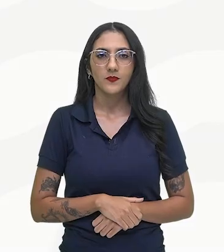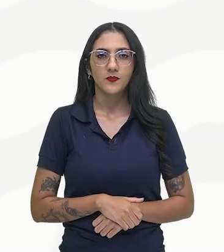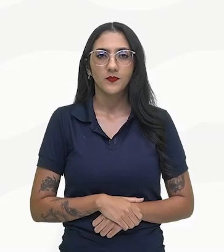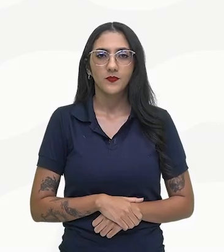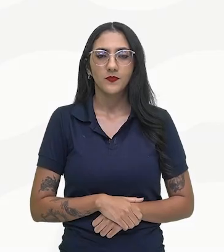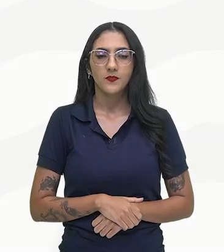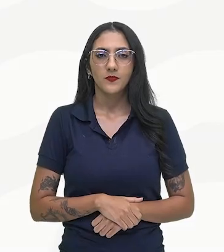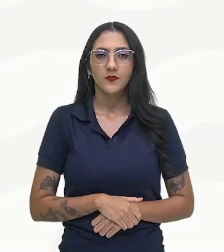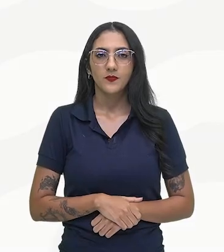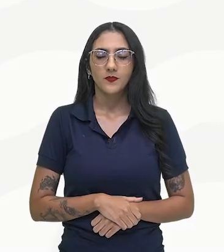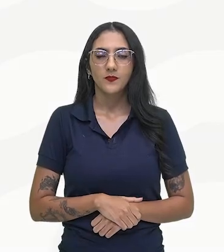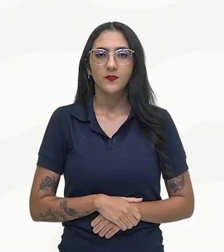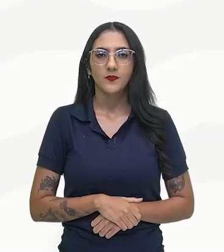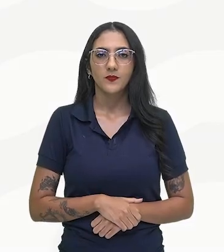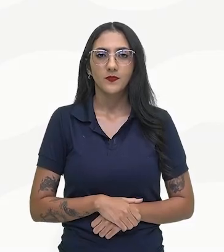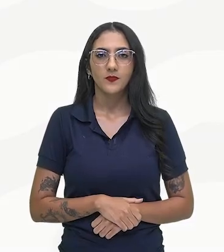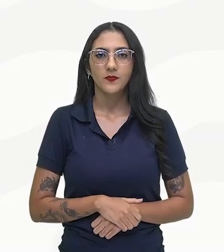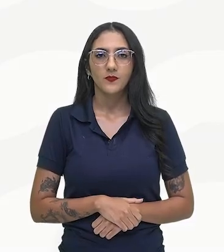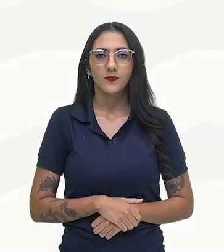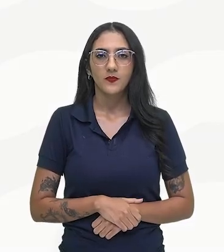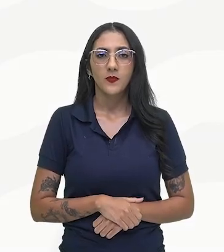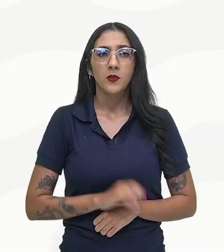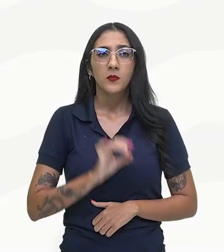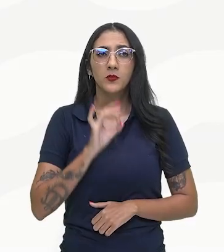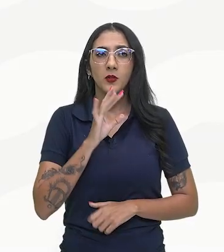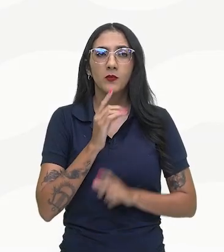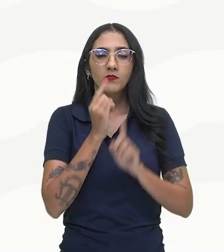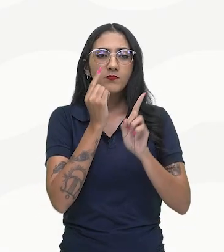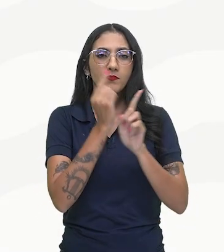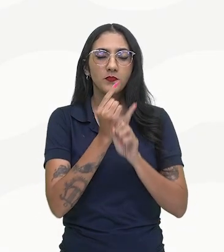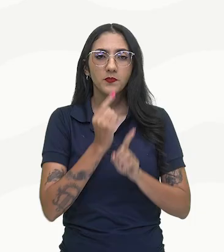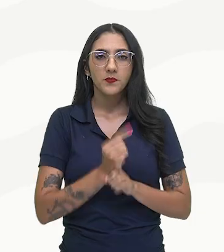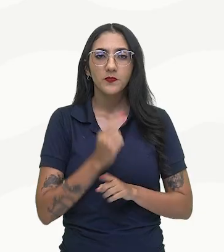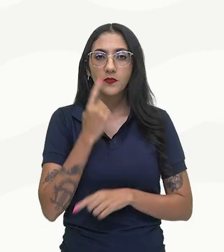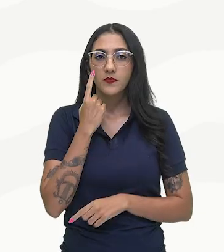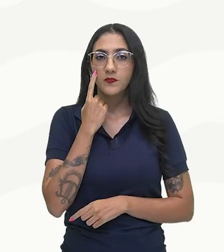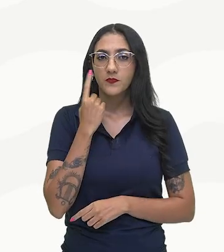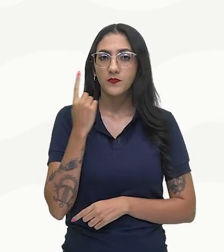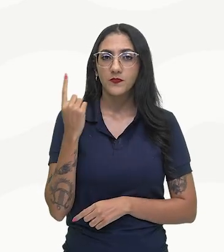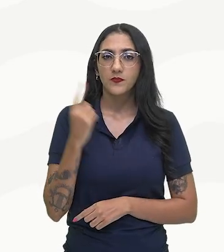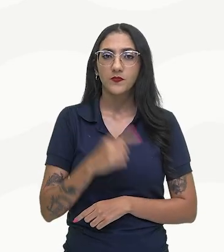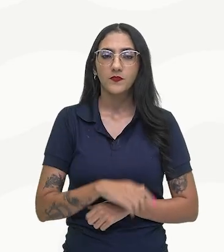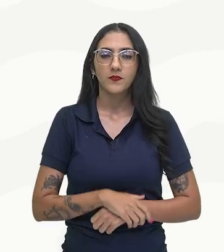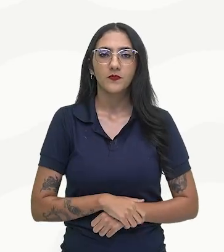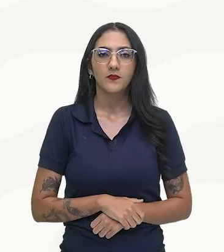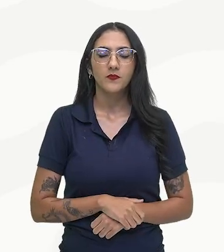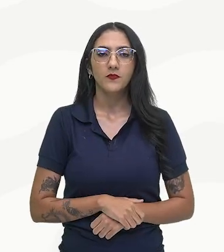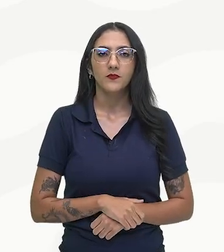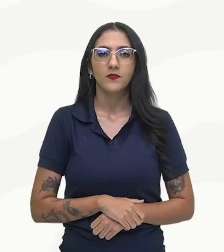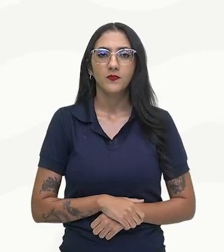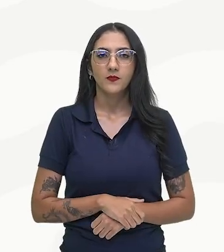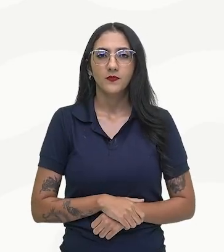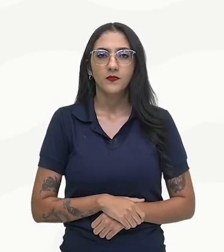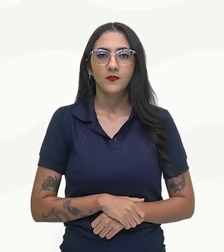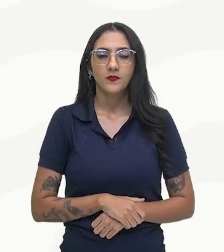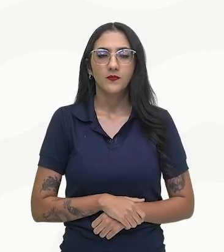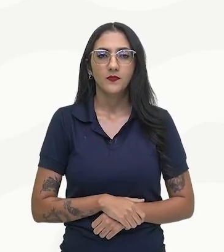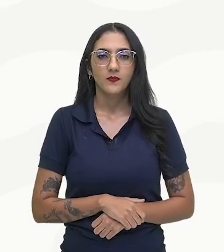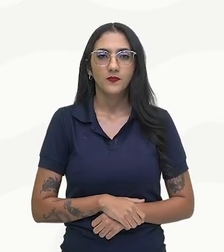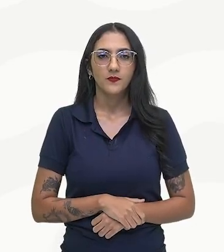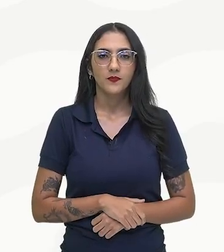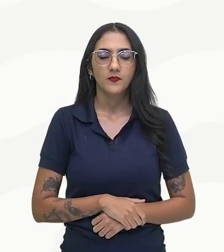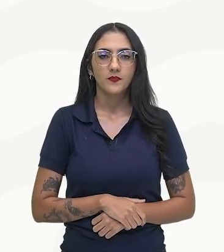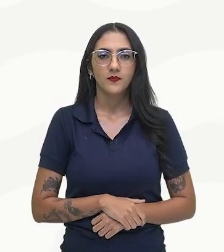Vamos só identificar aqui, né, os coeficientes. O A que está aqui na frente do x, que é o 1,